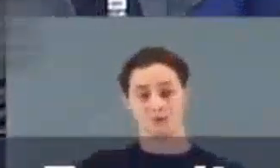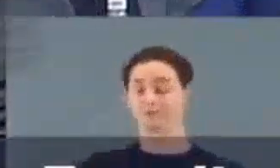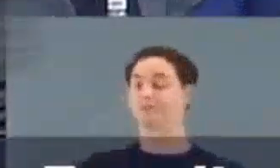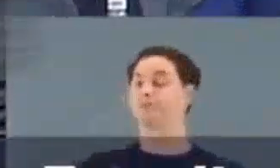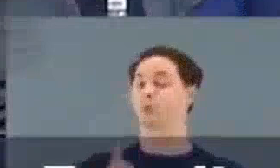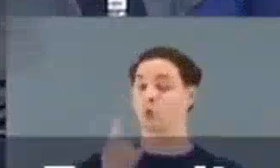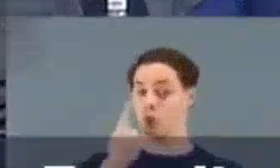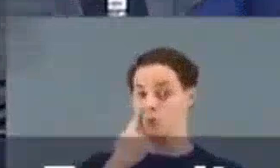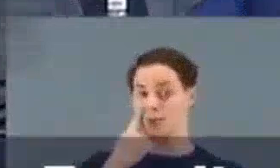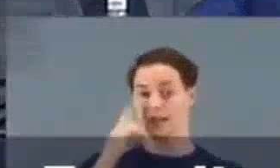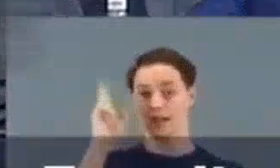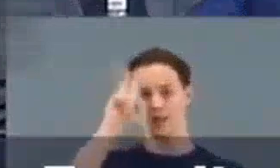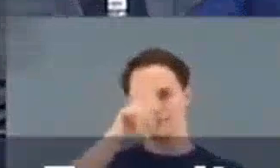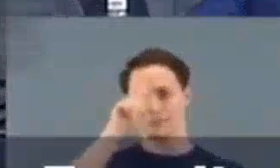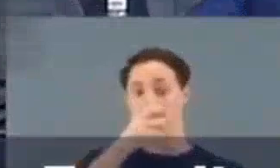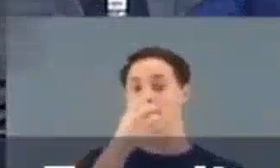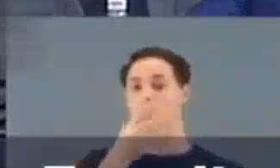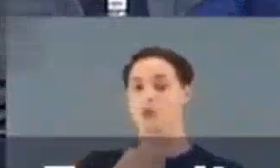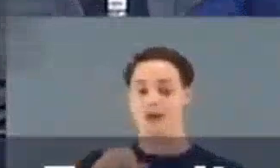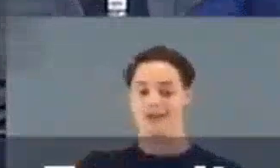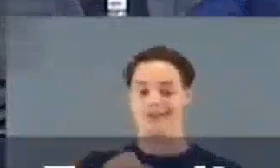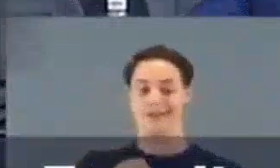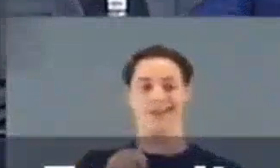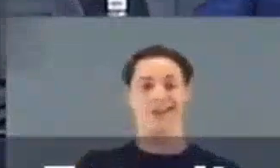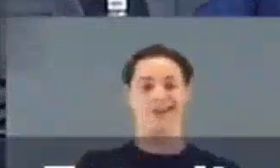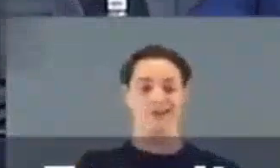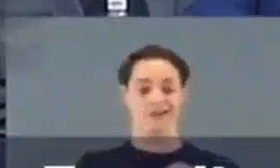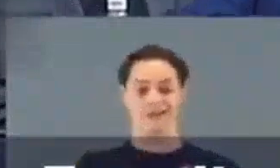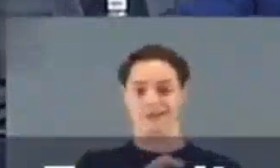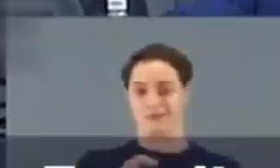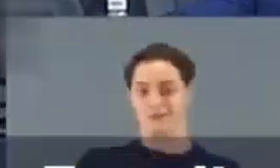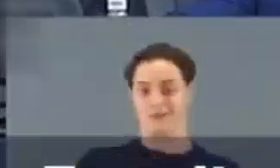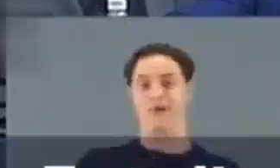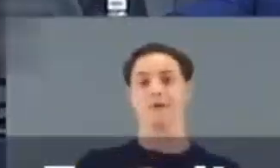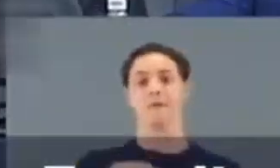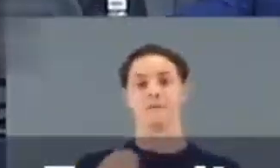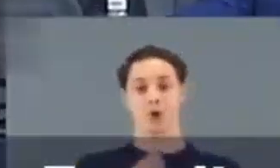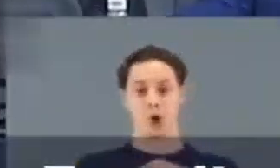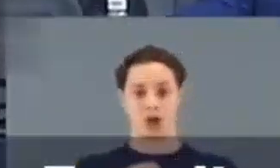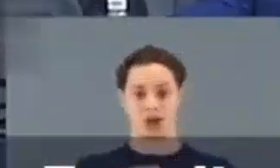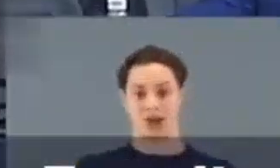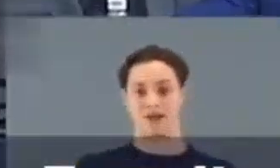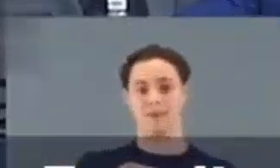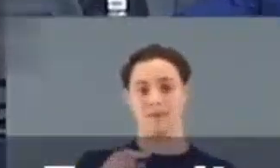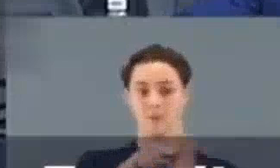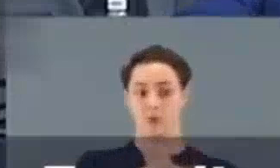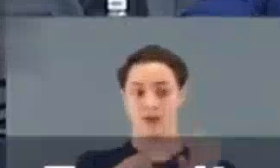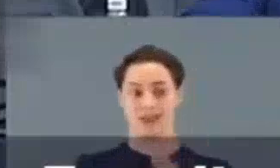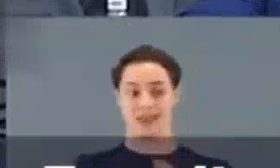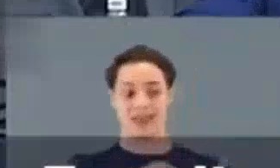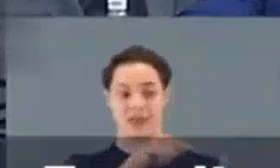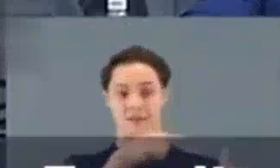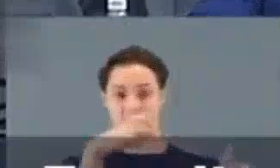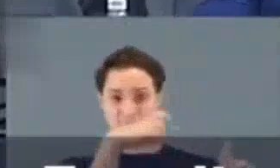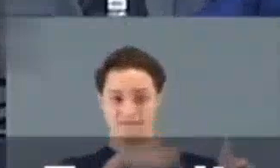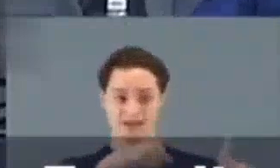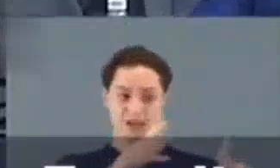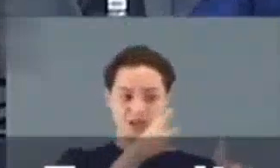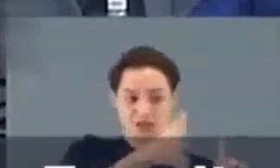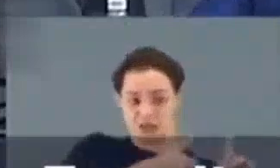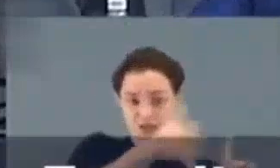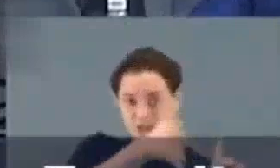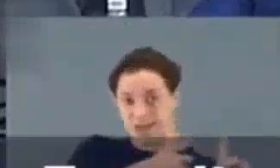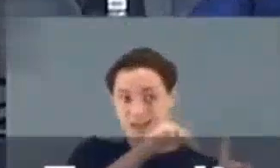e aí o senhor coloca muito bem que essa aqui é uma comissão parlamentar de inquérito, aonde o depoente que está aqui, ele está na condição